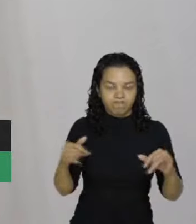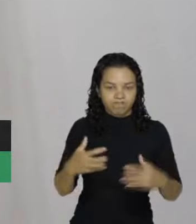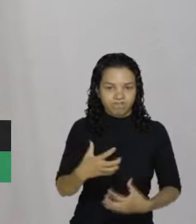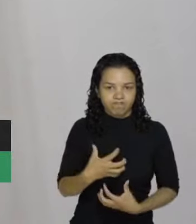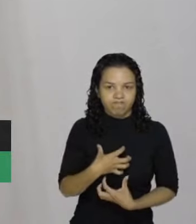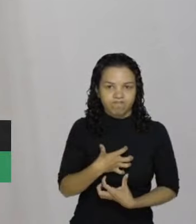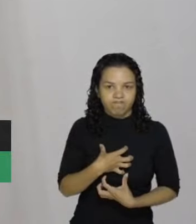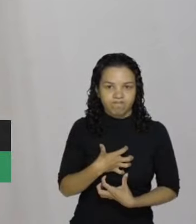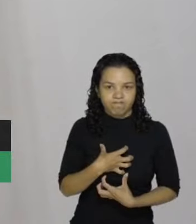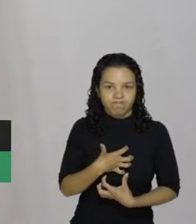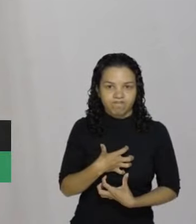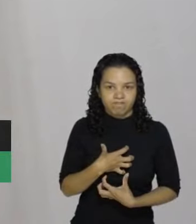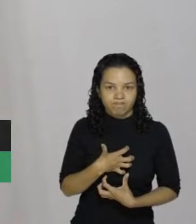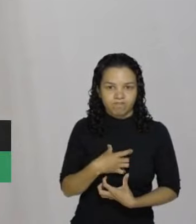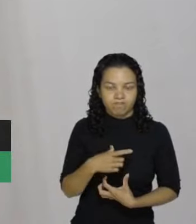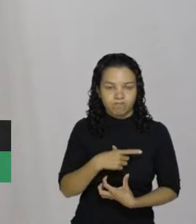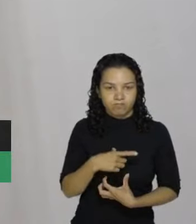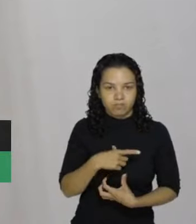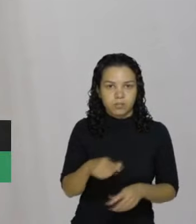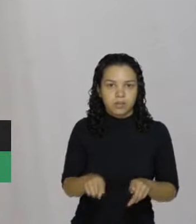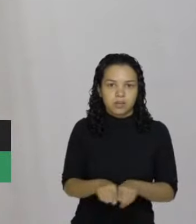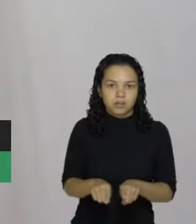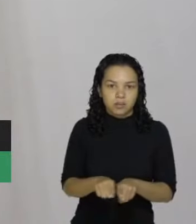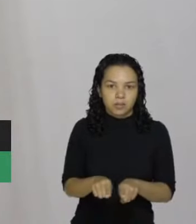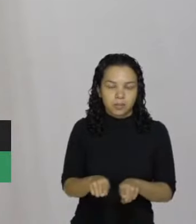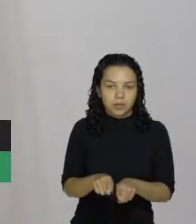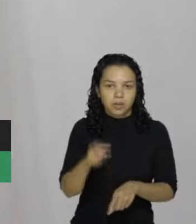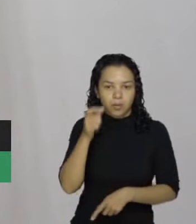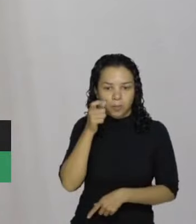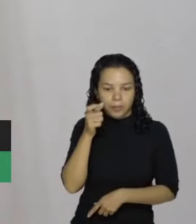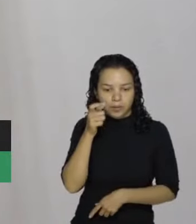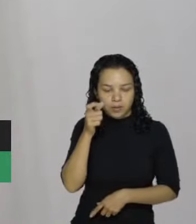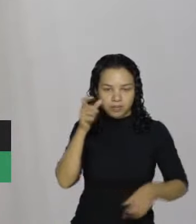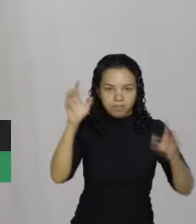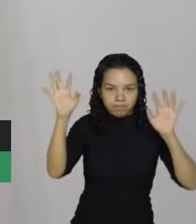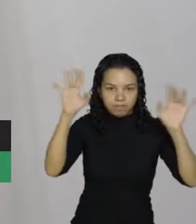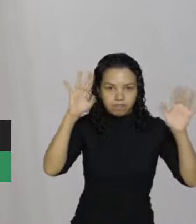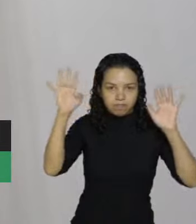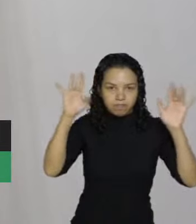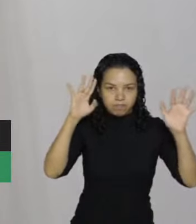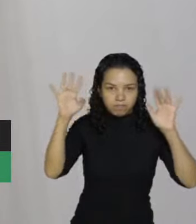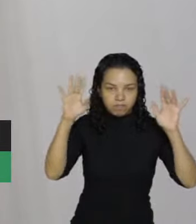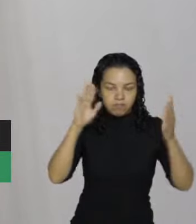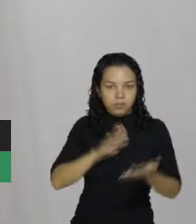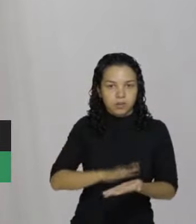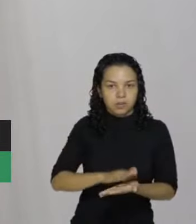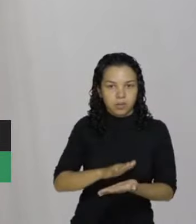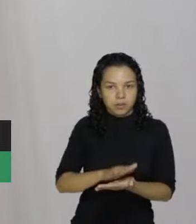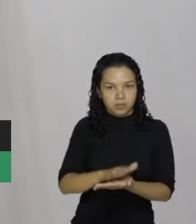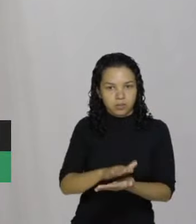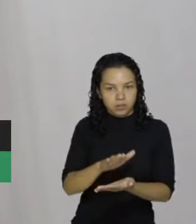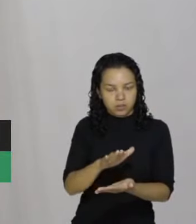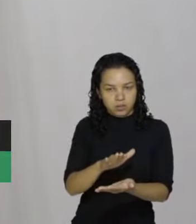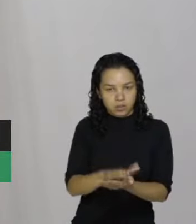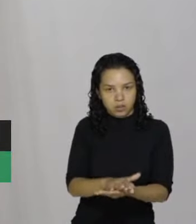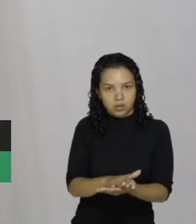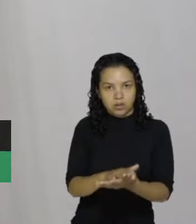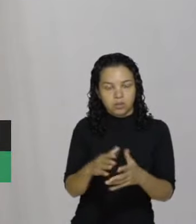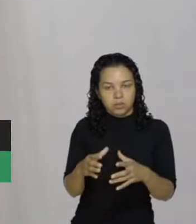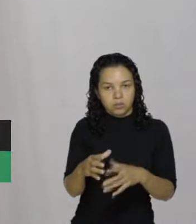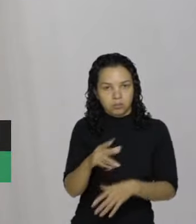e também acompanhar essa reflexão e parabenizar a postura do nosso presidente